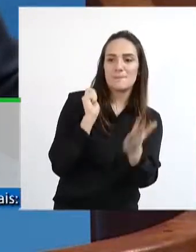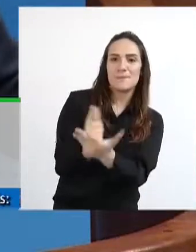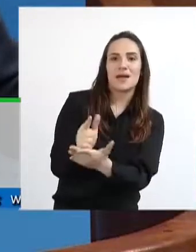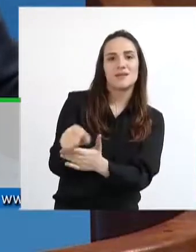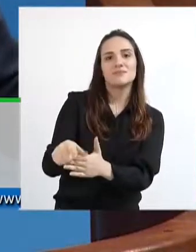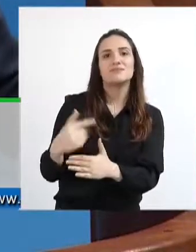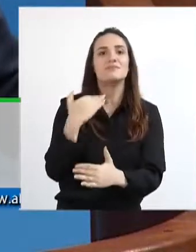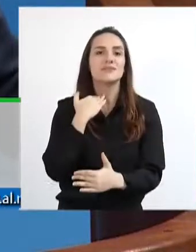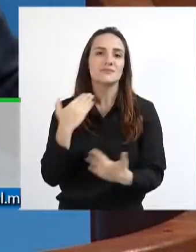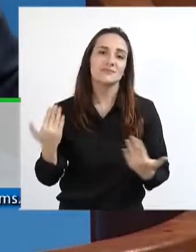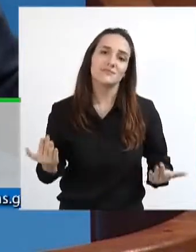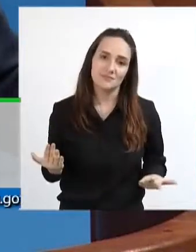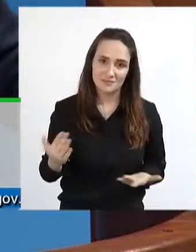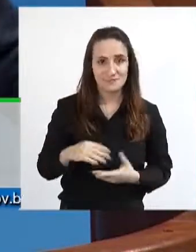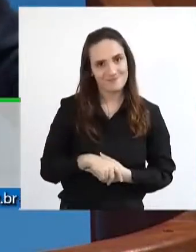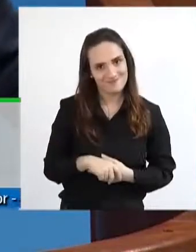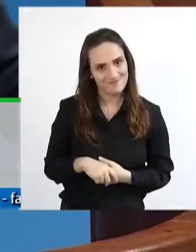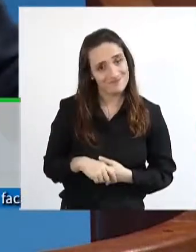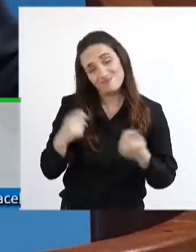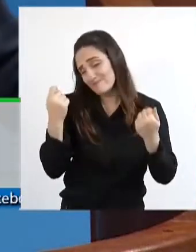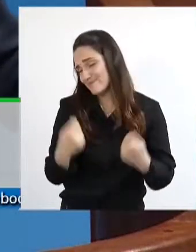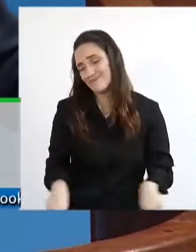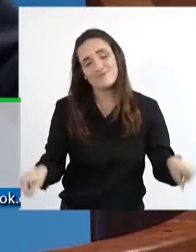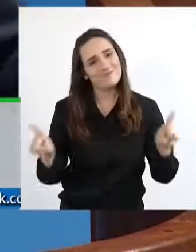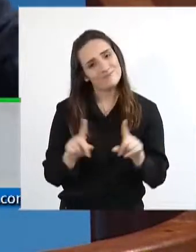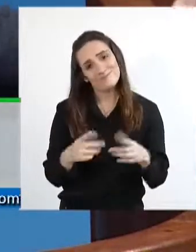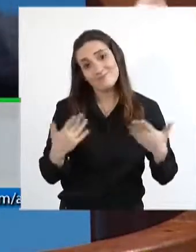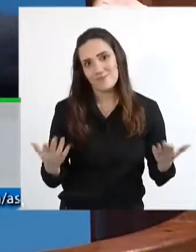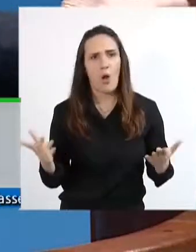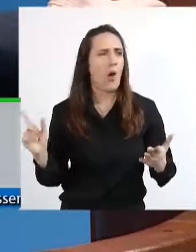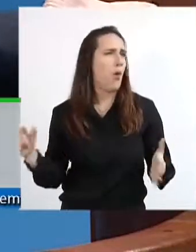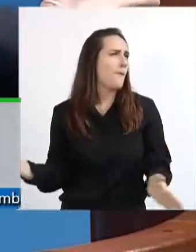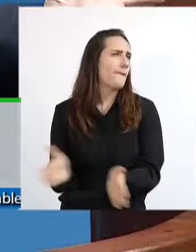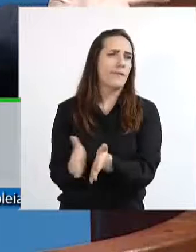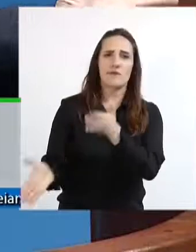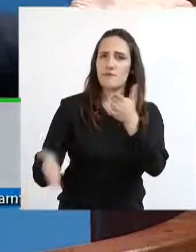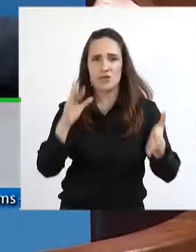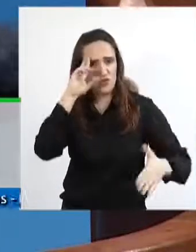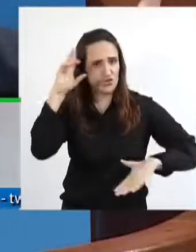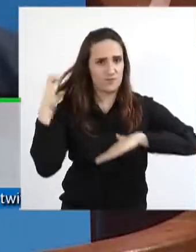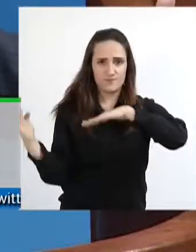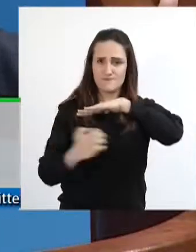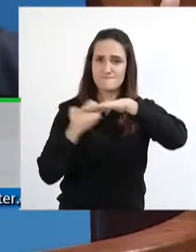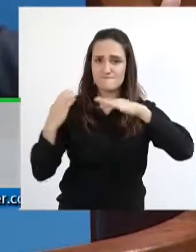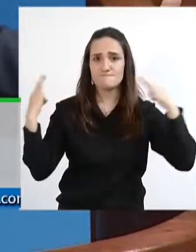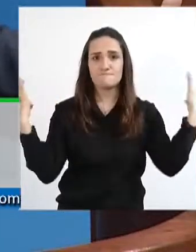Social dos trabalhadores. Não vão precisar. Olha que maravilha para os empresários.